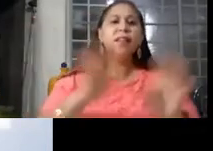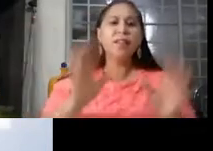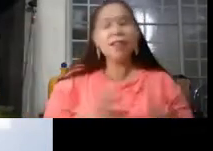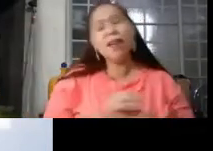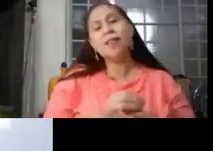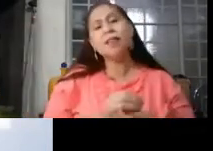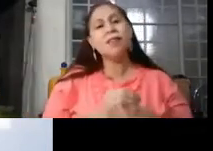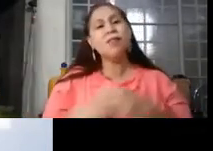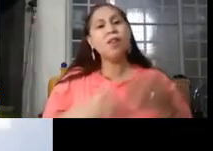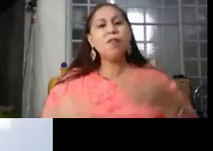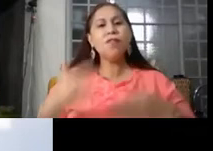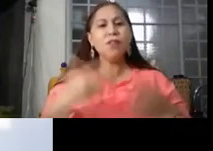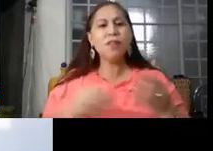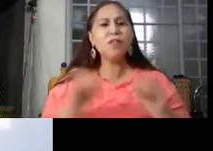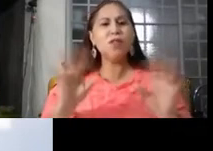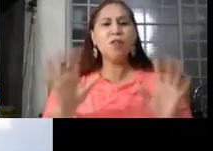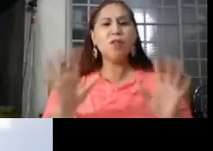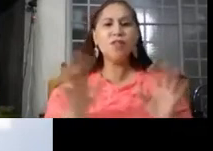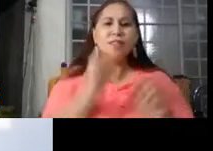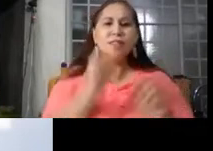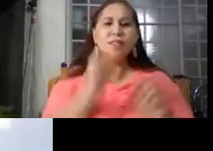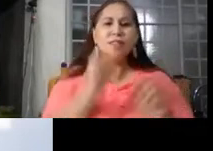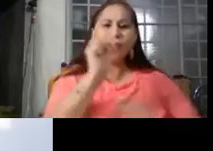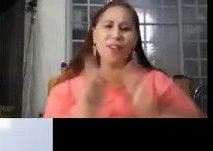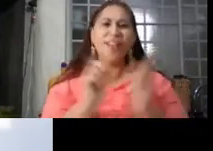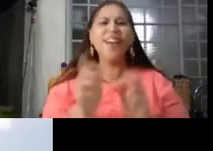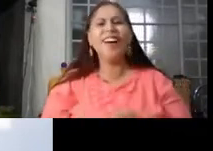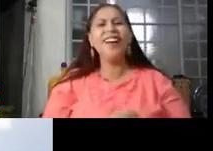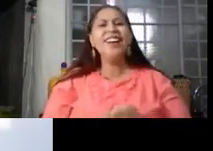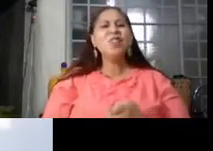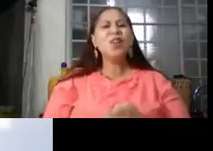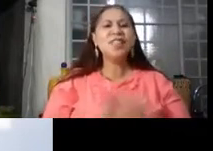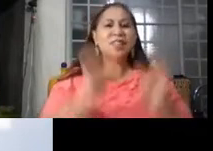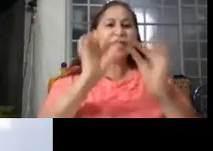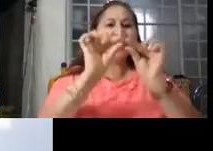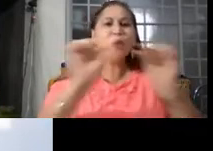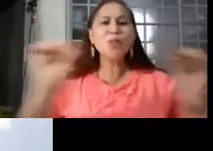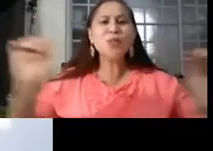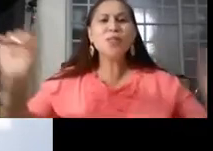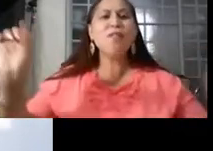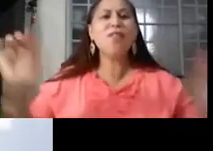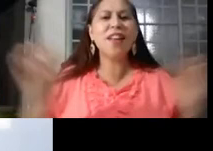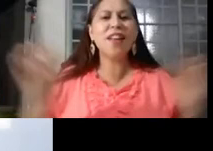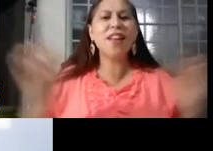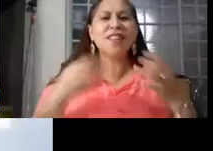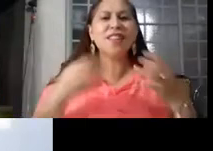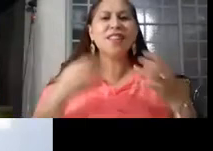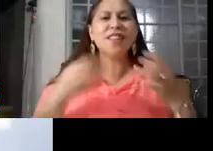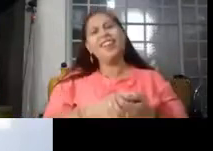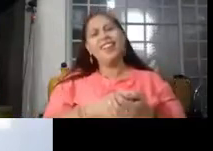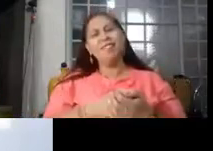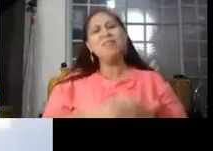né, e assim a gente vai convivendo com esses jovens que só dizem, não tem uma construção frasal, né?